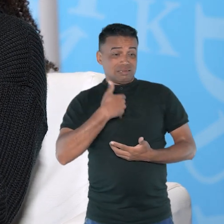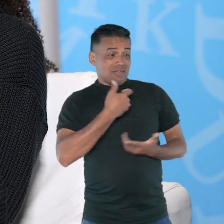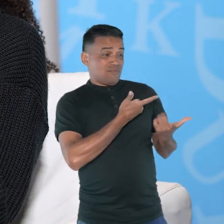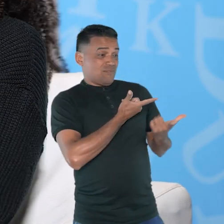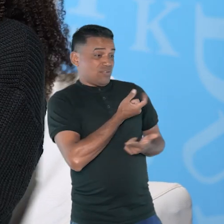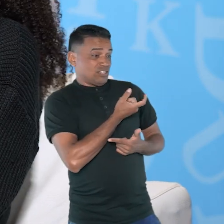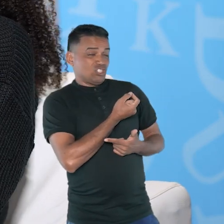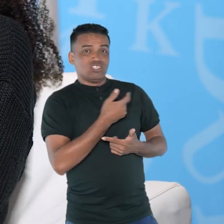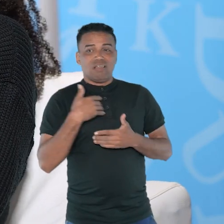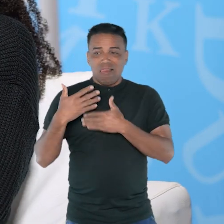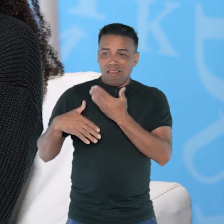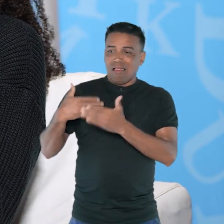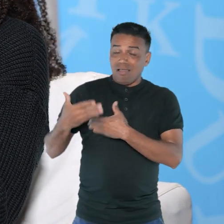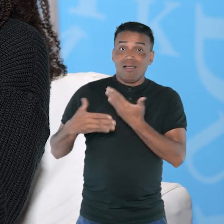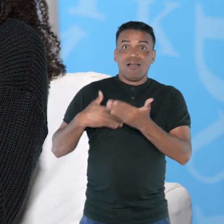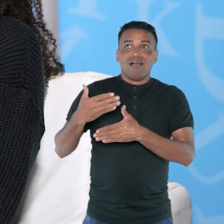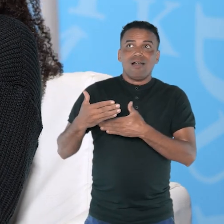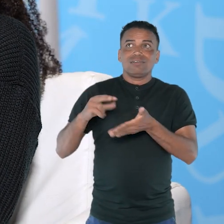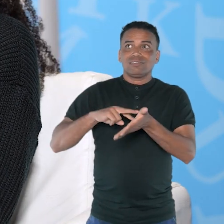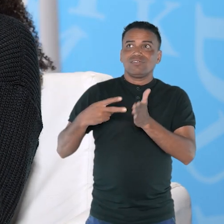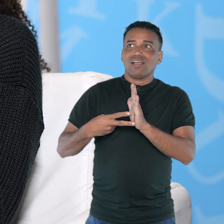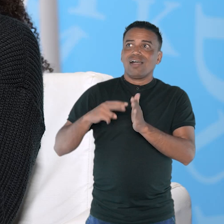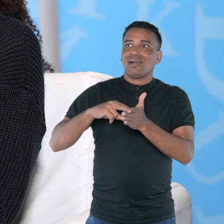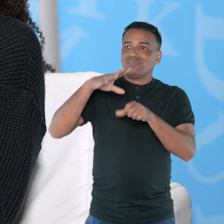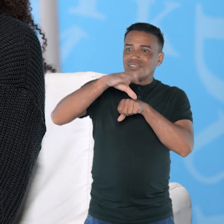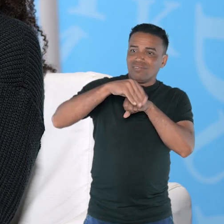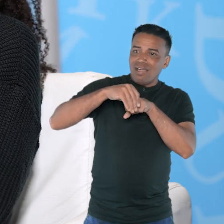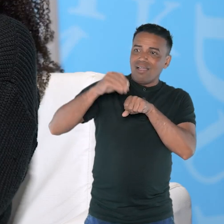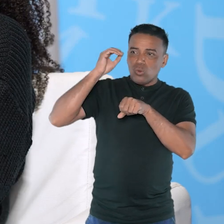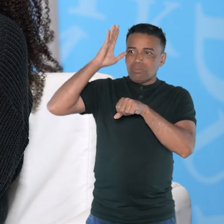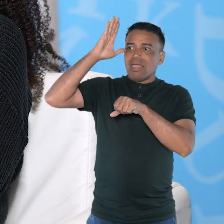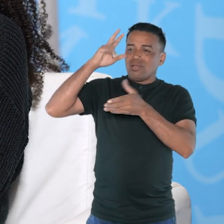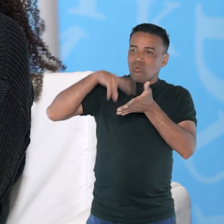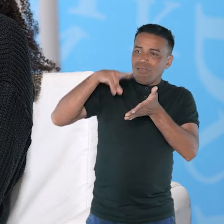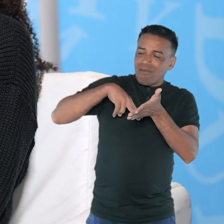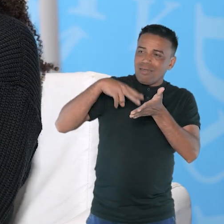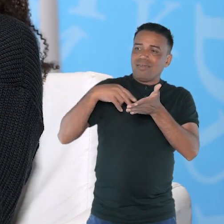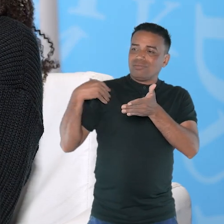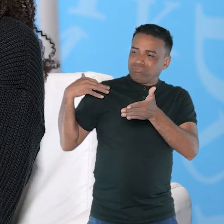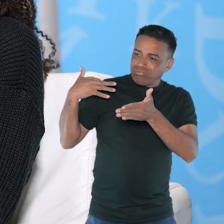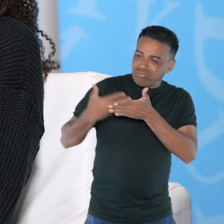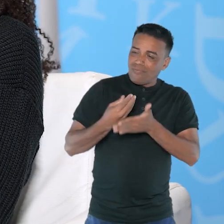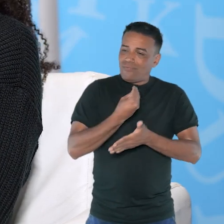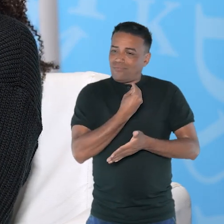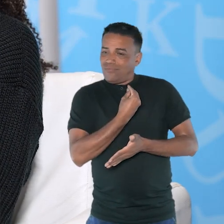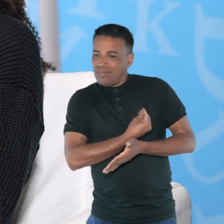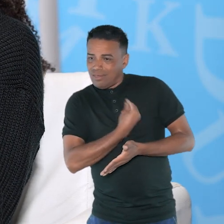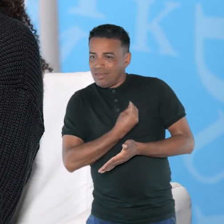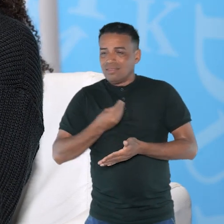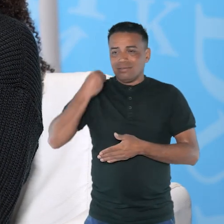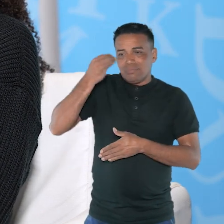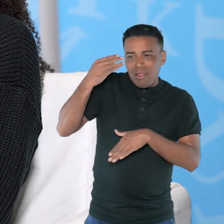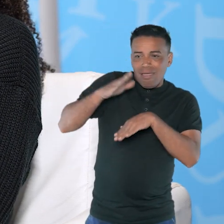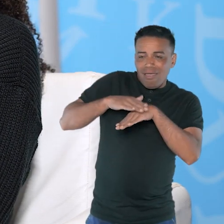que você vai levando aquilo vai fazendo sentido a partir das coisas que você vai lendo ao longo da sua vida, as pessoas que você vai conhecendo, as conversas que